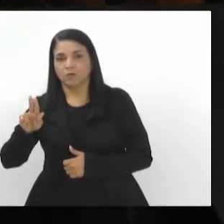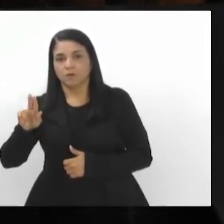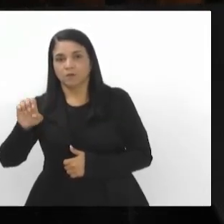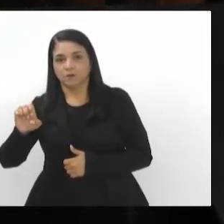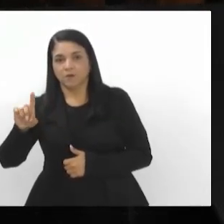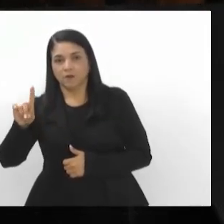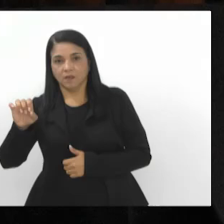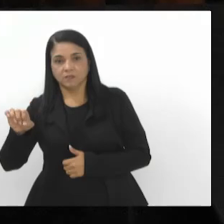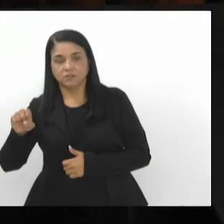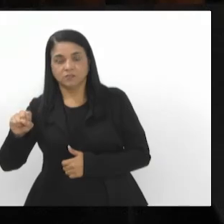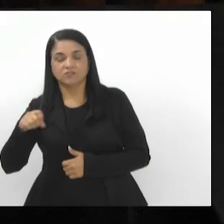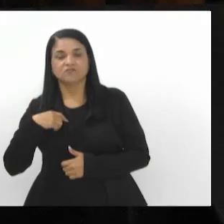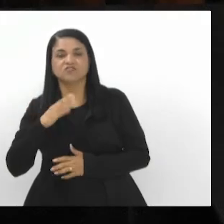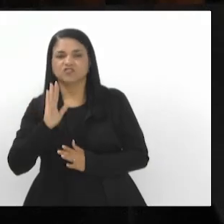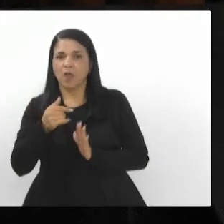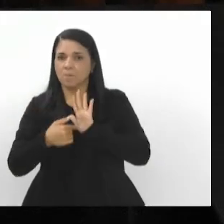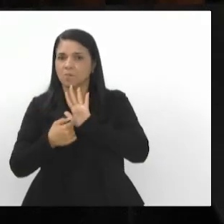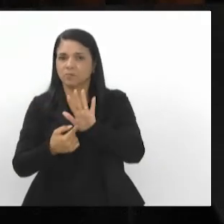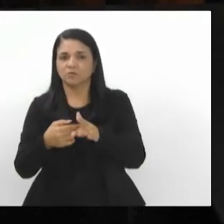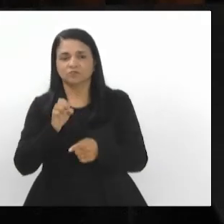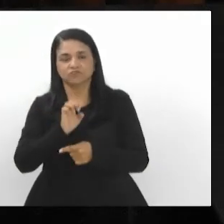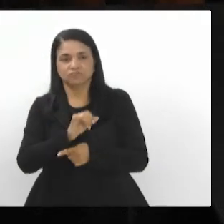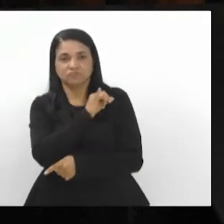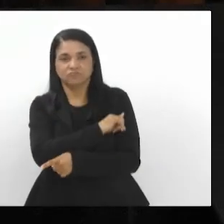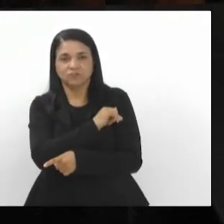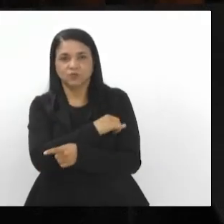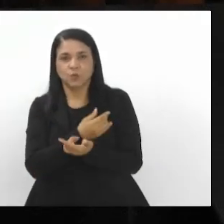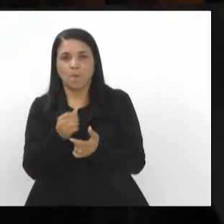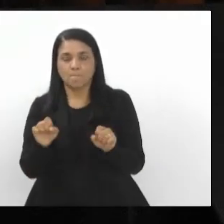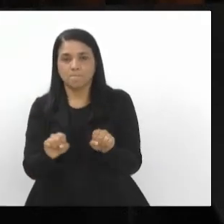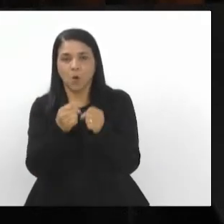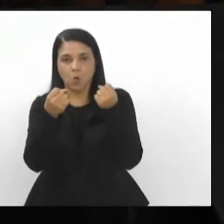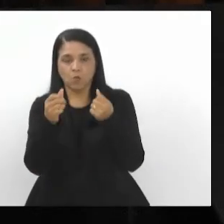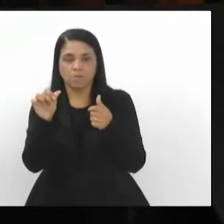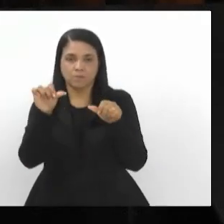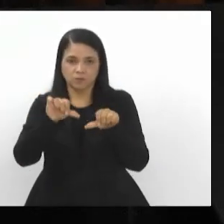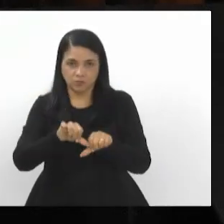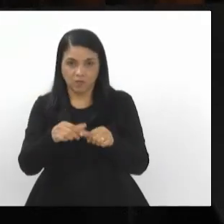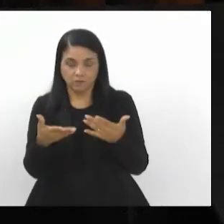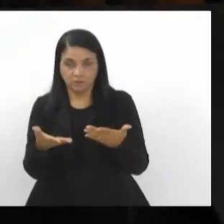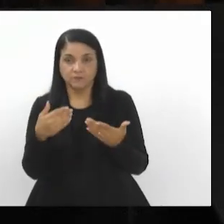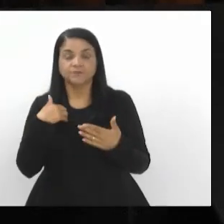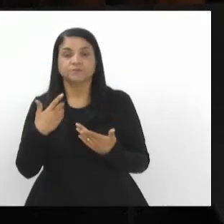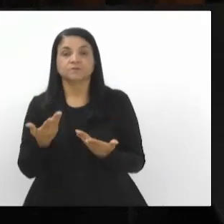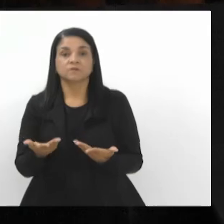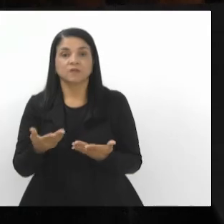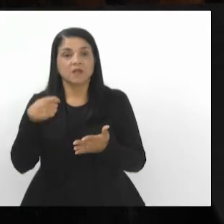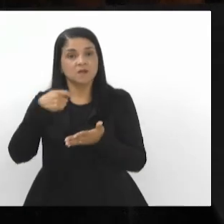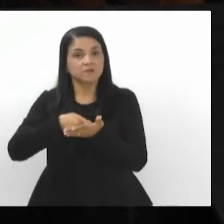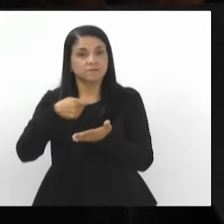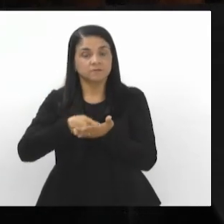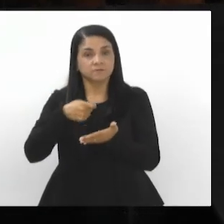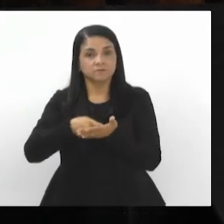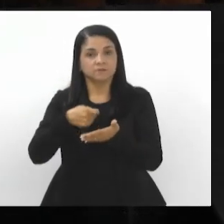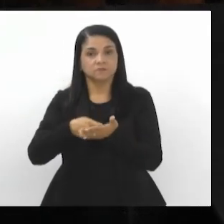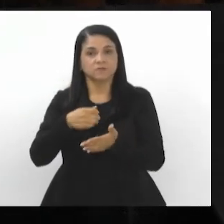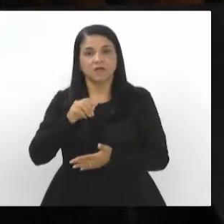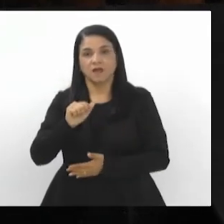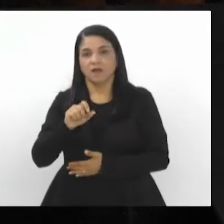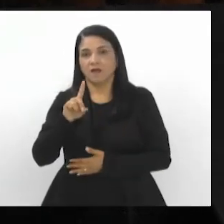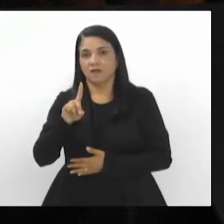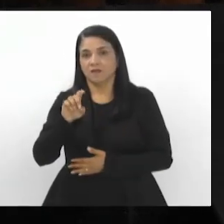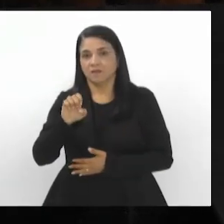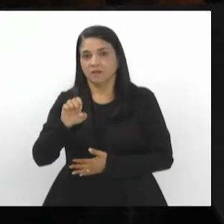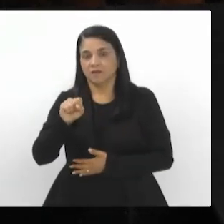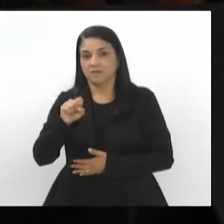situação que está, num poço sem fundo. Com a exigência da adesão, vocês vão